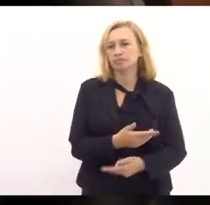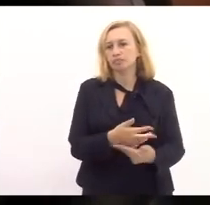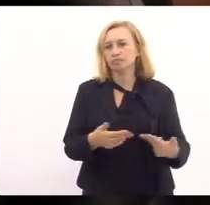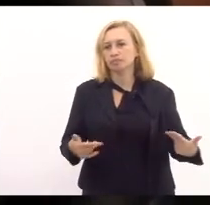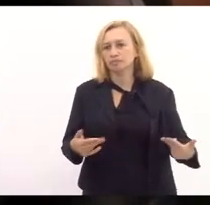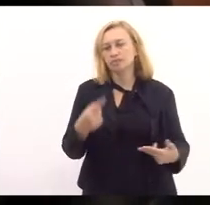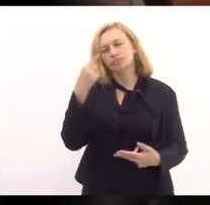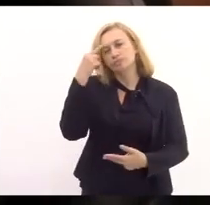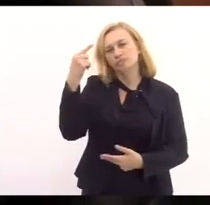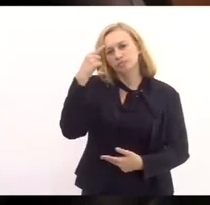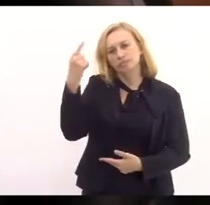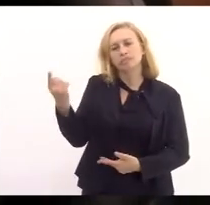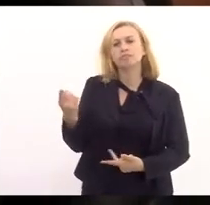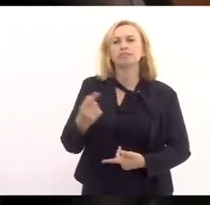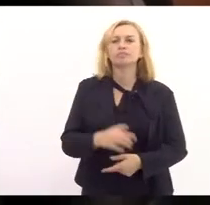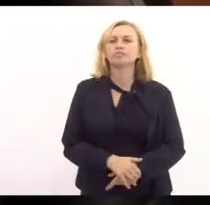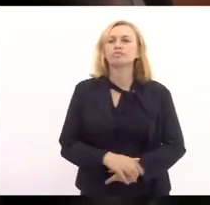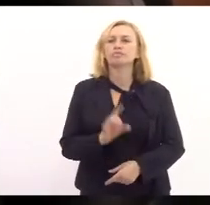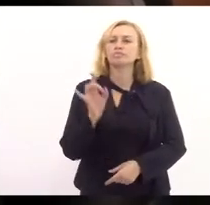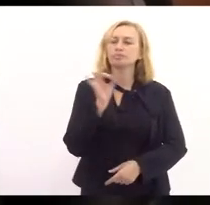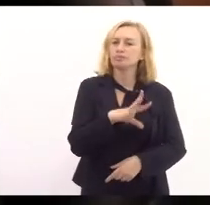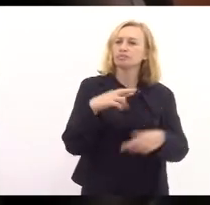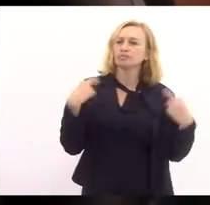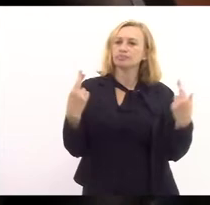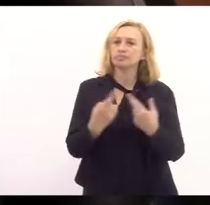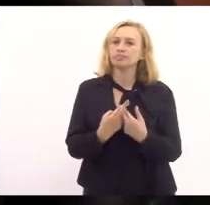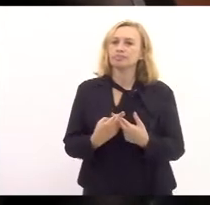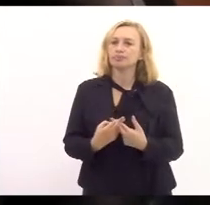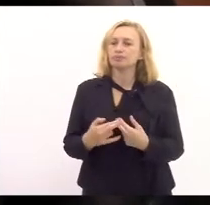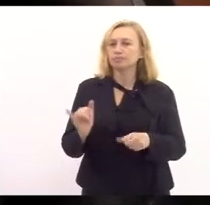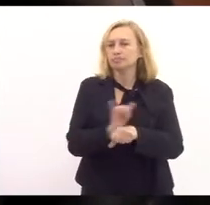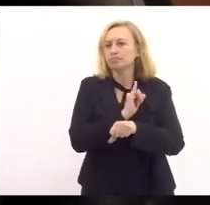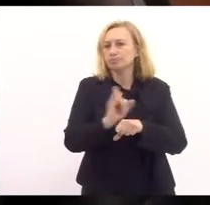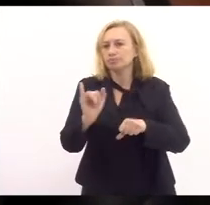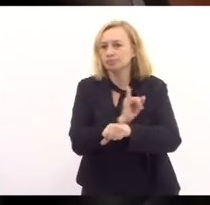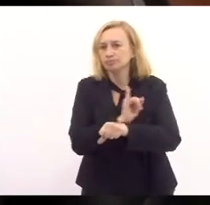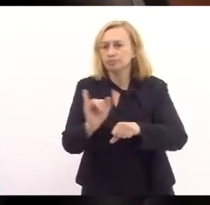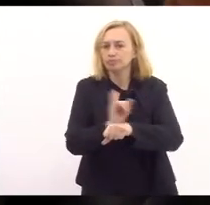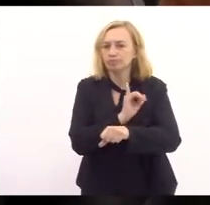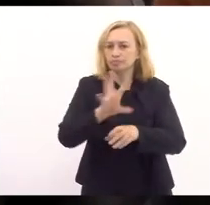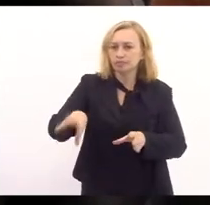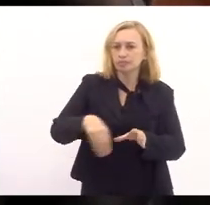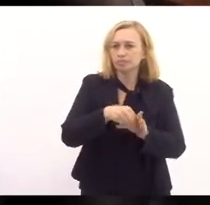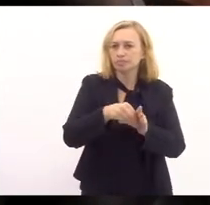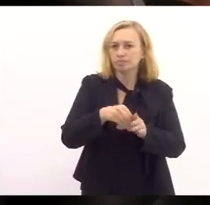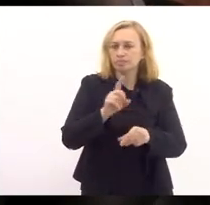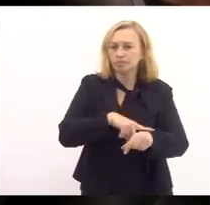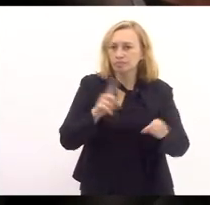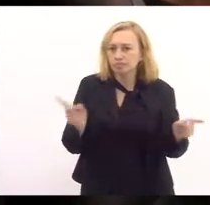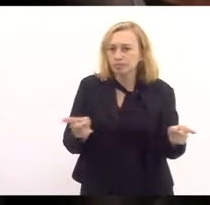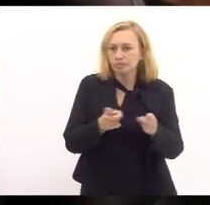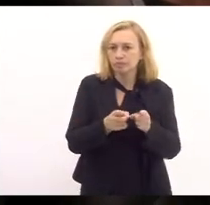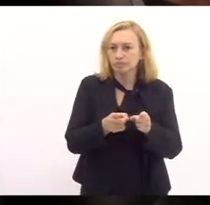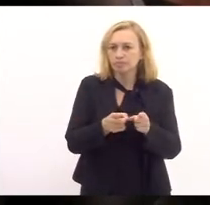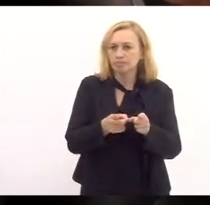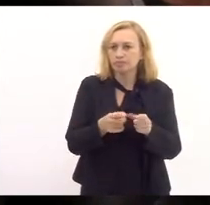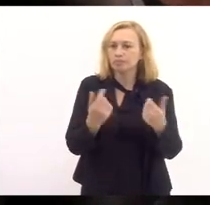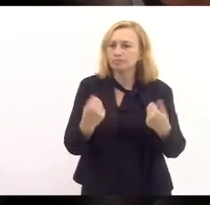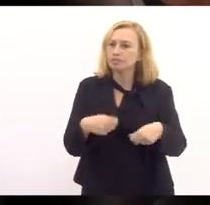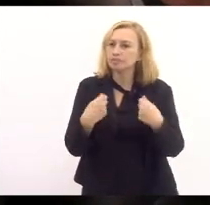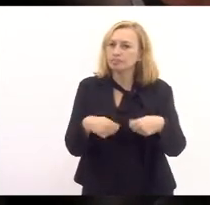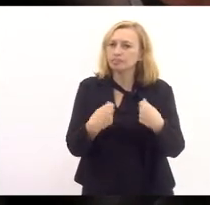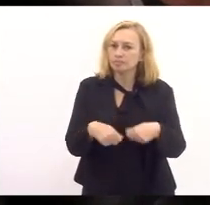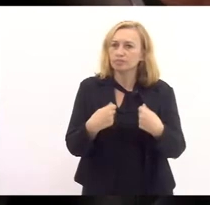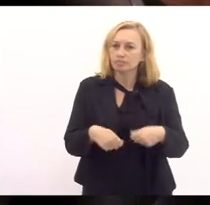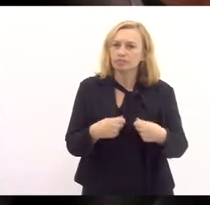foi mencionado também na última reunião, mas surgiram, por exemplo, uma estratégia que foi implementada de curtíssimo prazo, a necessidade